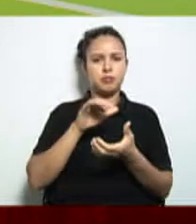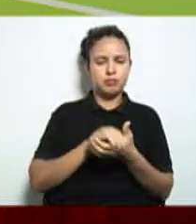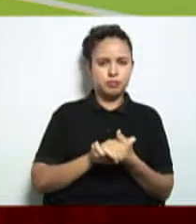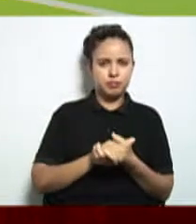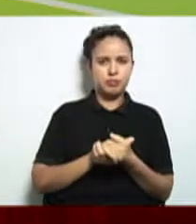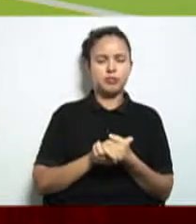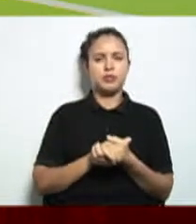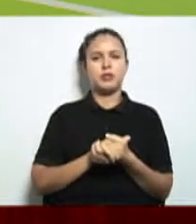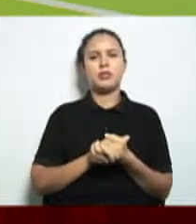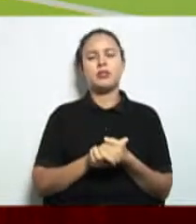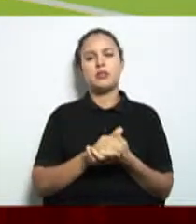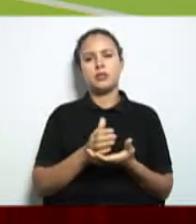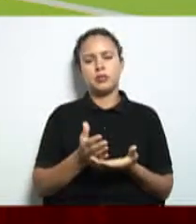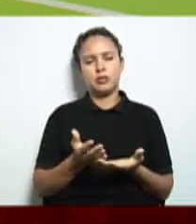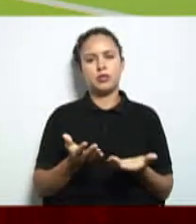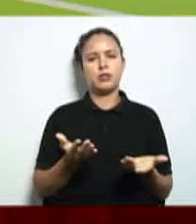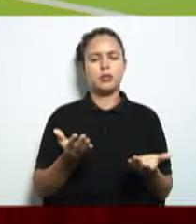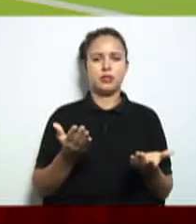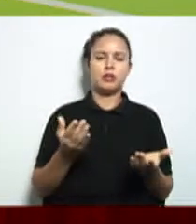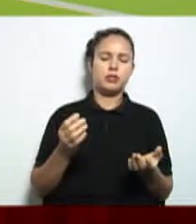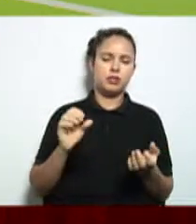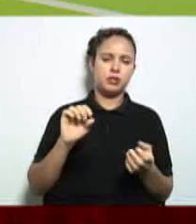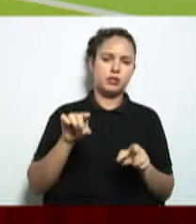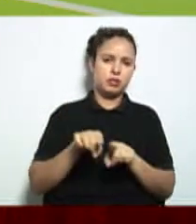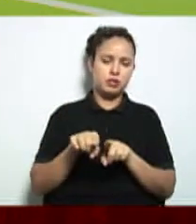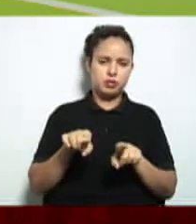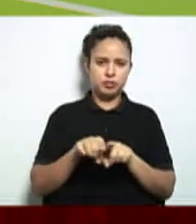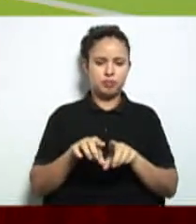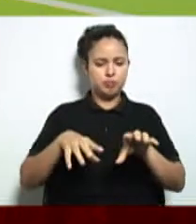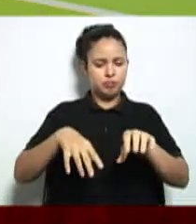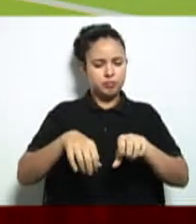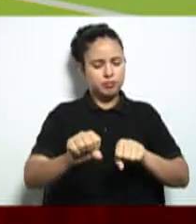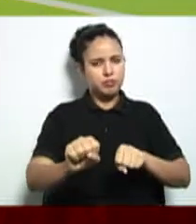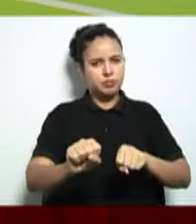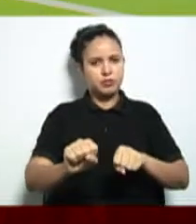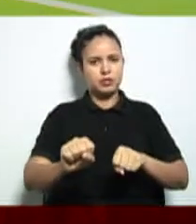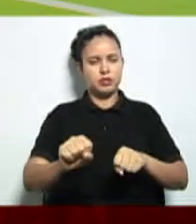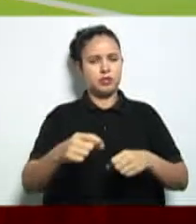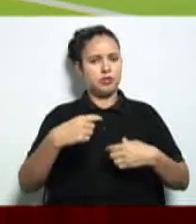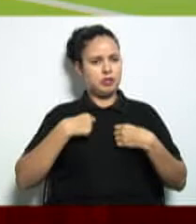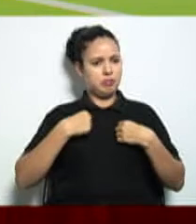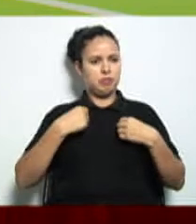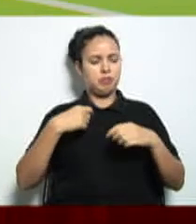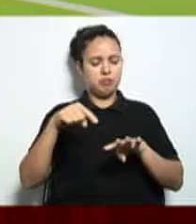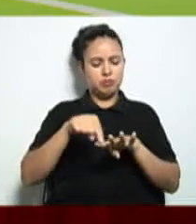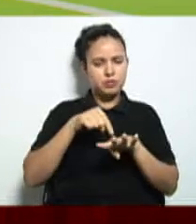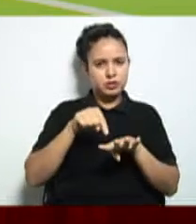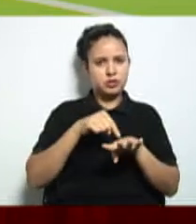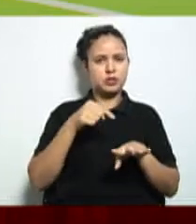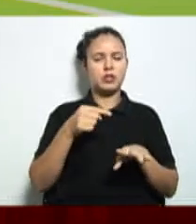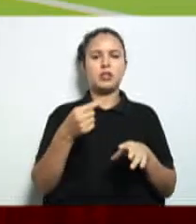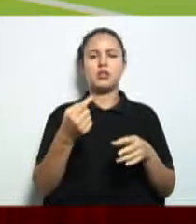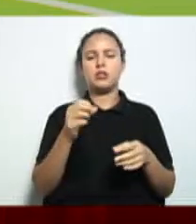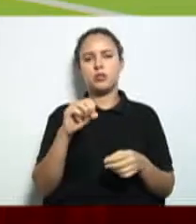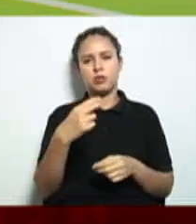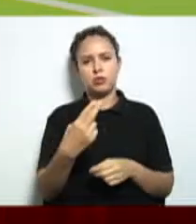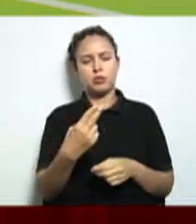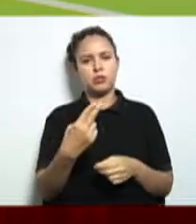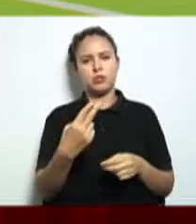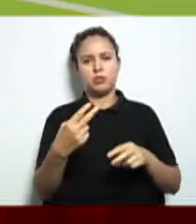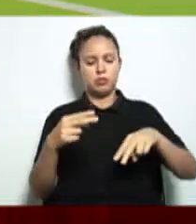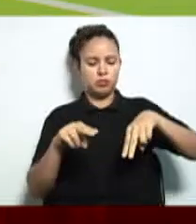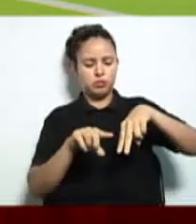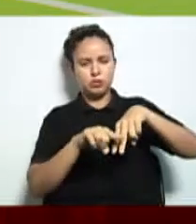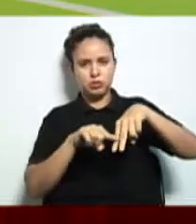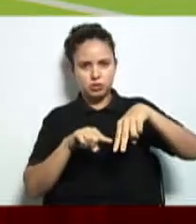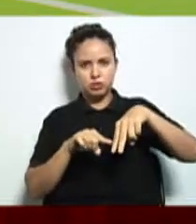vai para uma formatura, daqui uns dias vocês, a gente não vai de chinelo, de bermuda, a gente faz, a gente